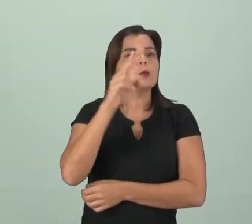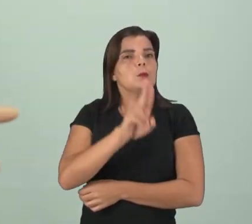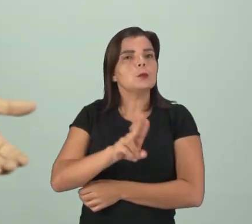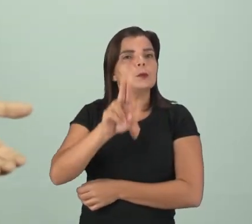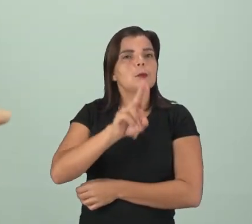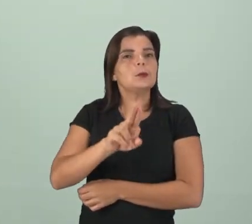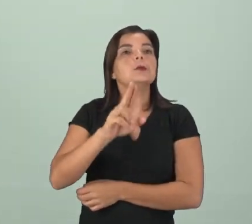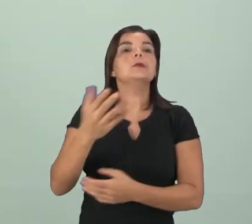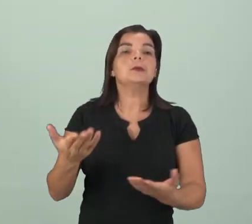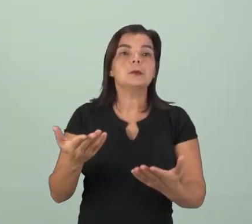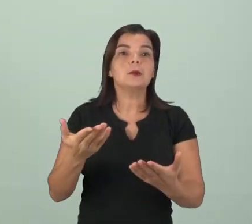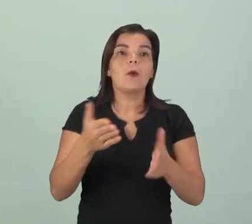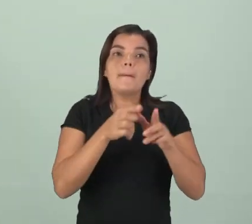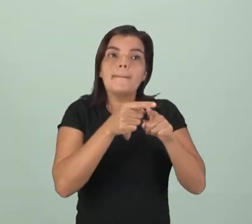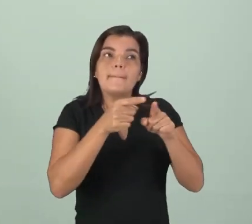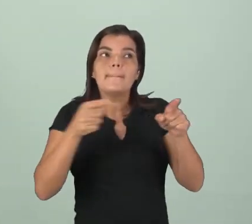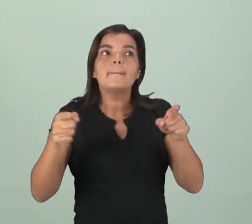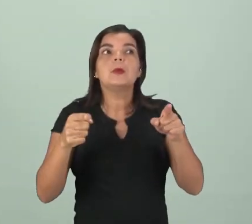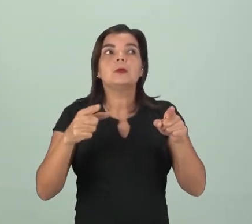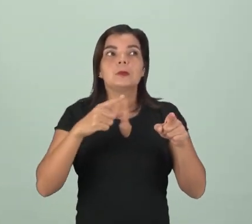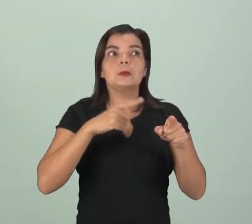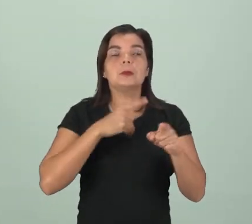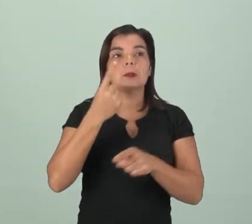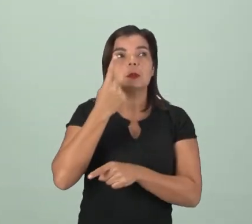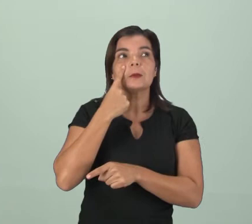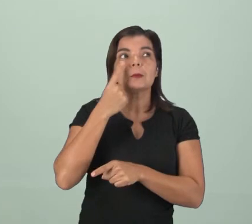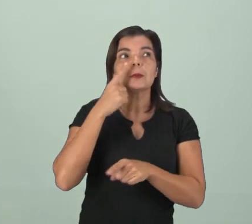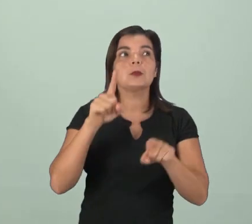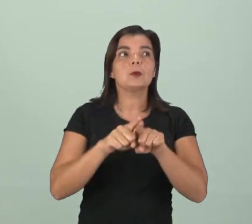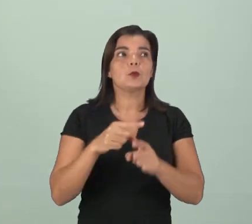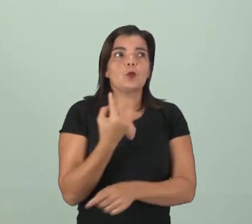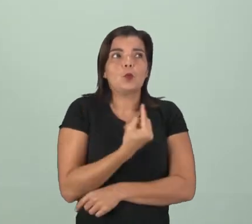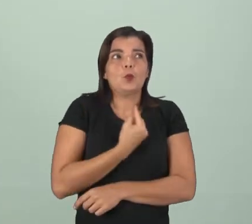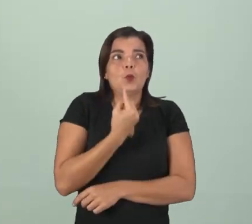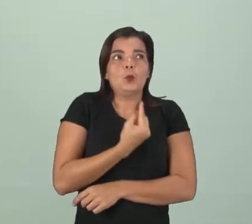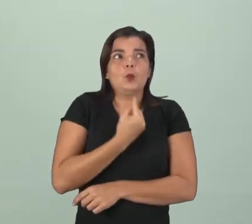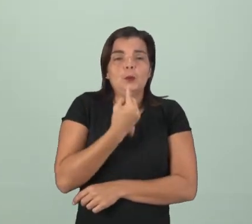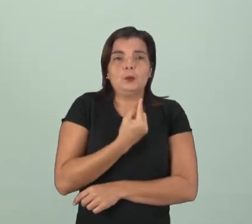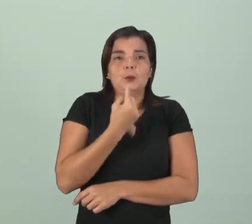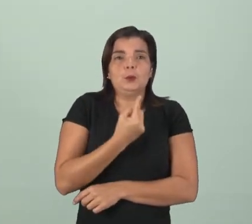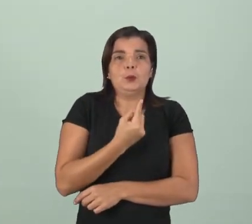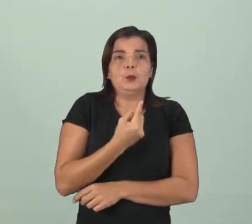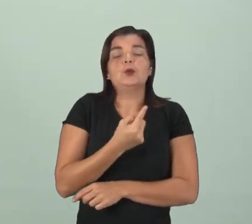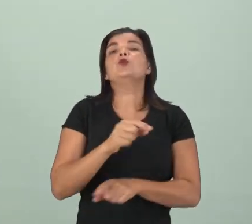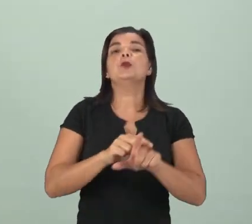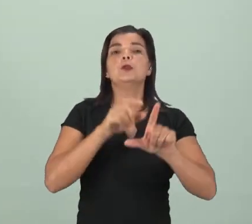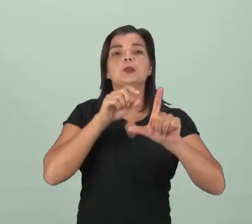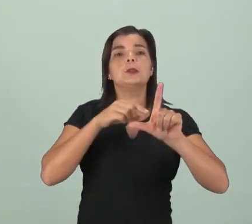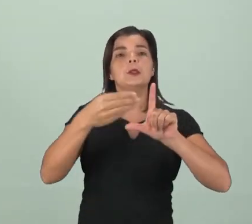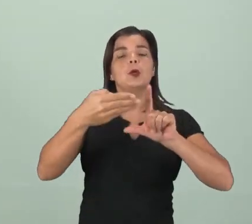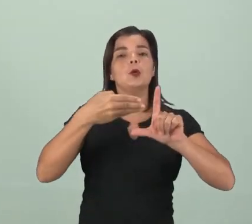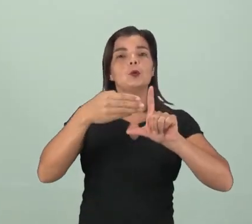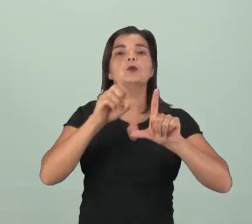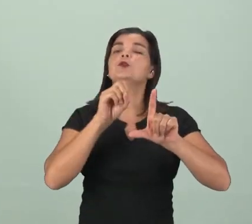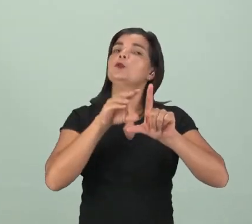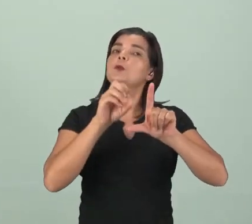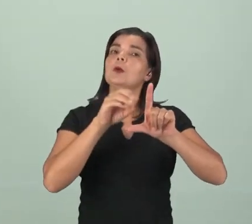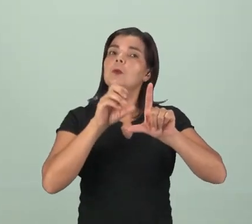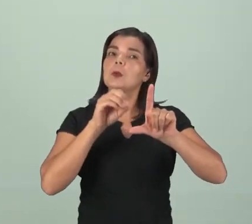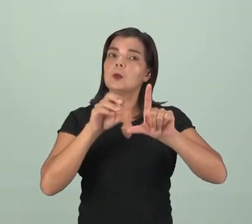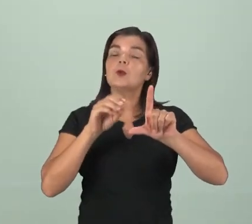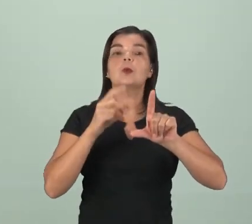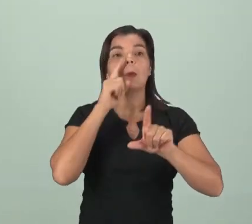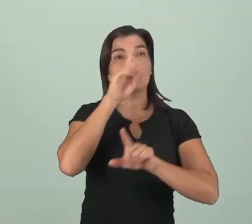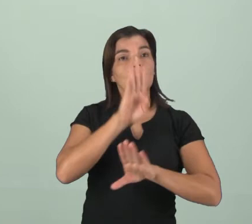gente agora nesse período em que a gente tem que ficar em isolamento, o ensino híbrido, a gente tem uma série de